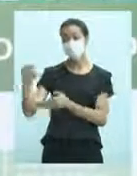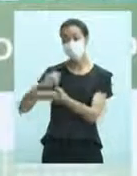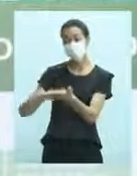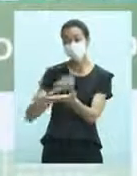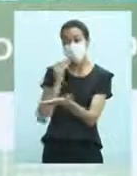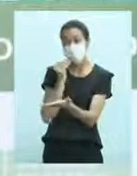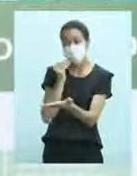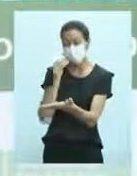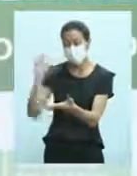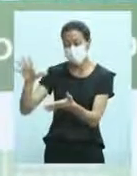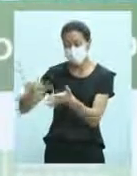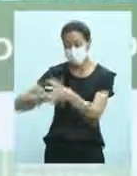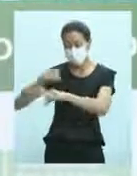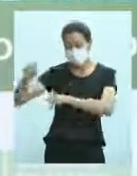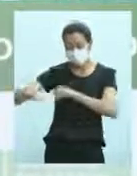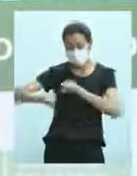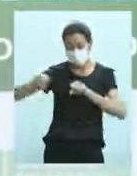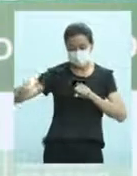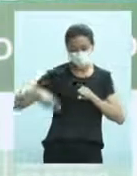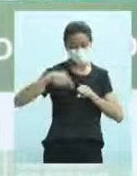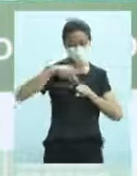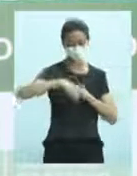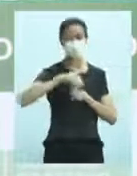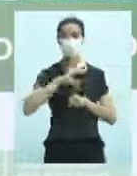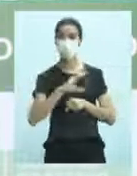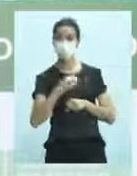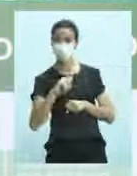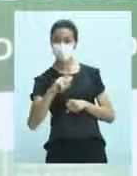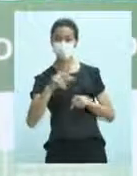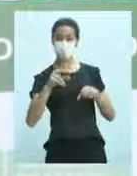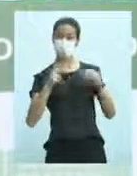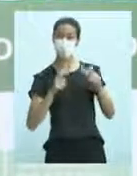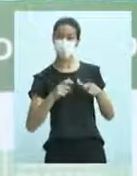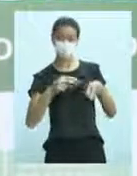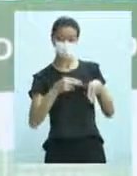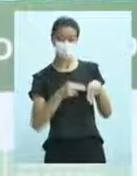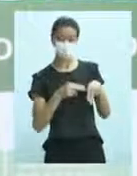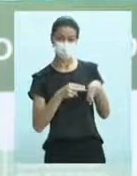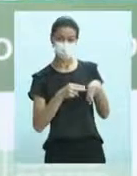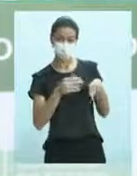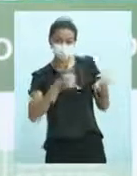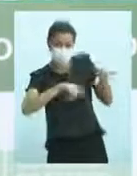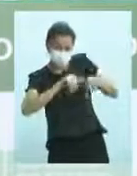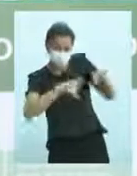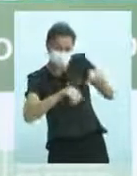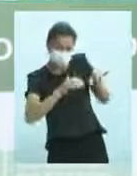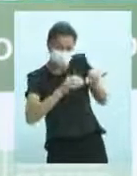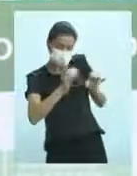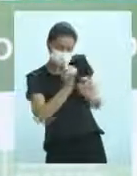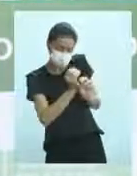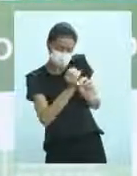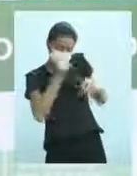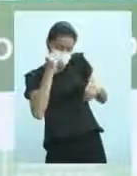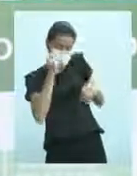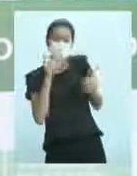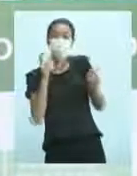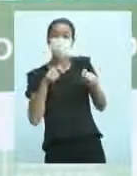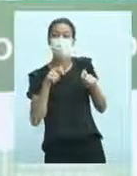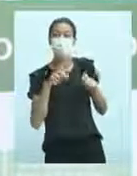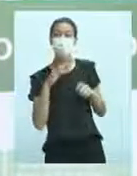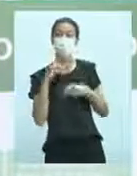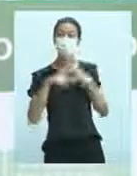campo grande no lá tem enquanto viabilizamos de vamos viabilizar depois uma parceria com